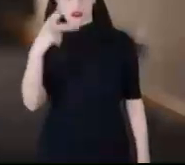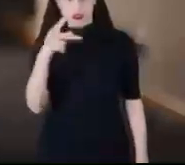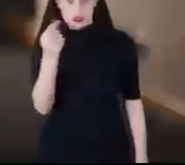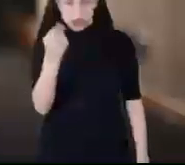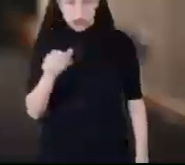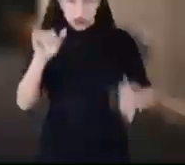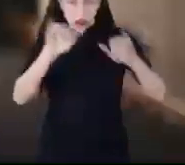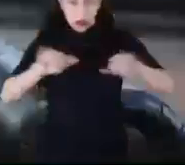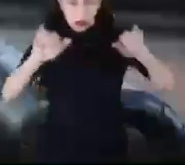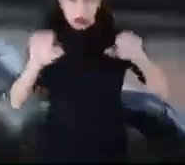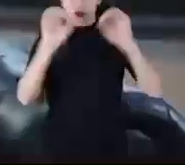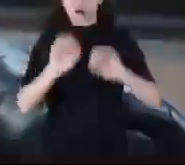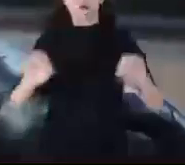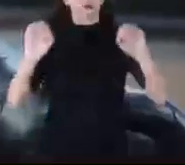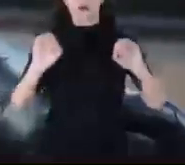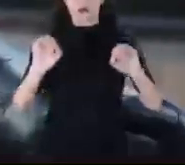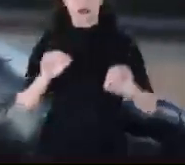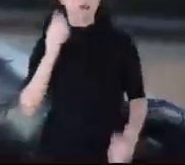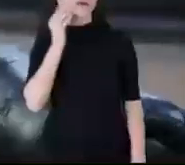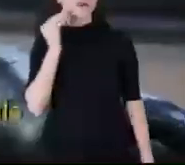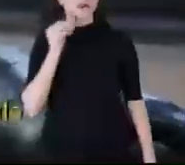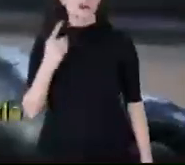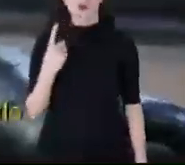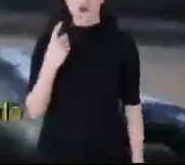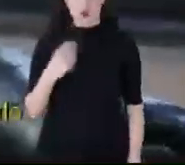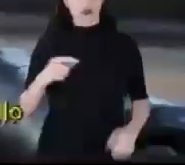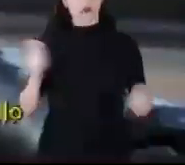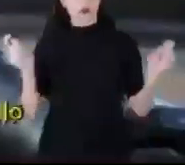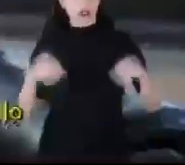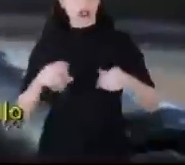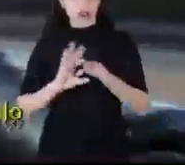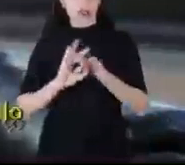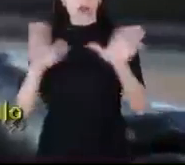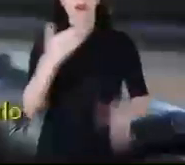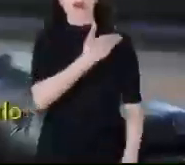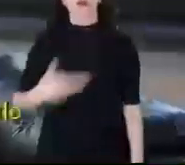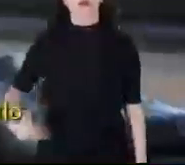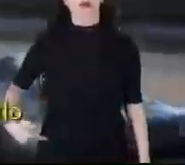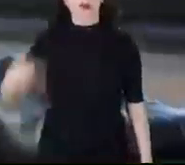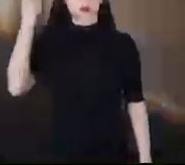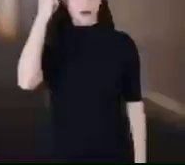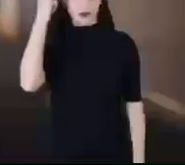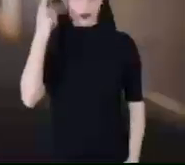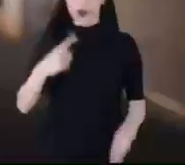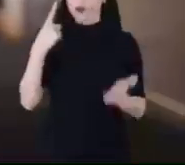o seu dinheiro para fazer campanha. É Vinícius Poit, o único com liberdade